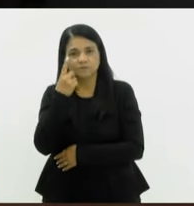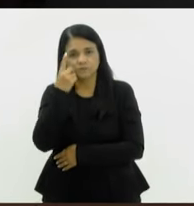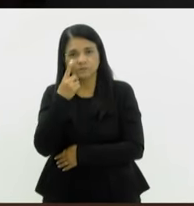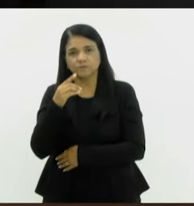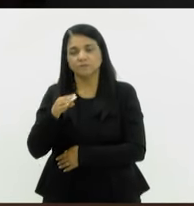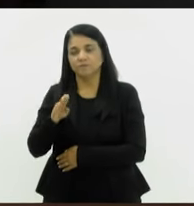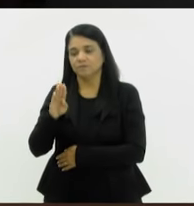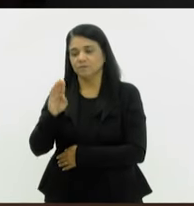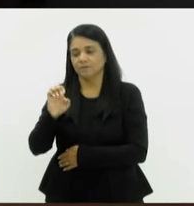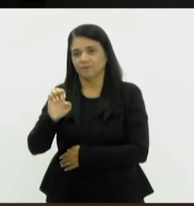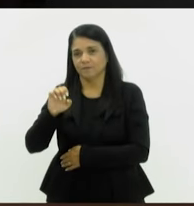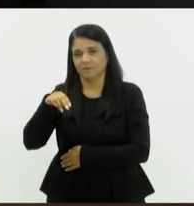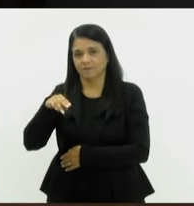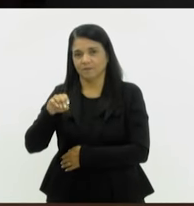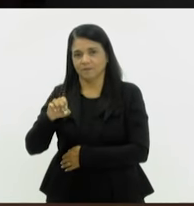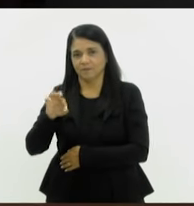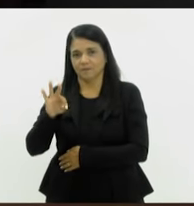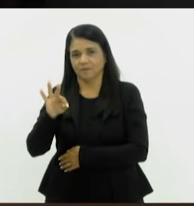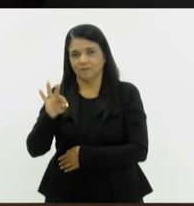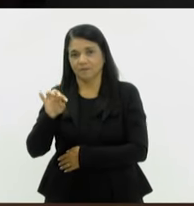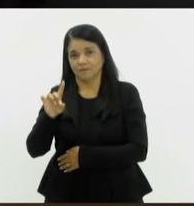Benedita da